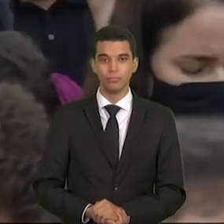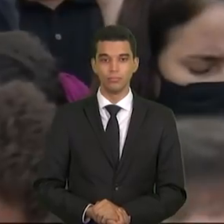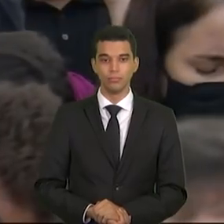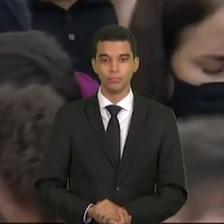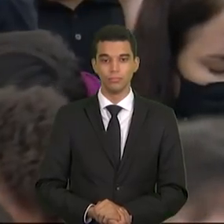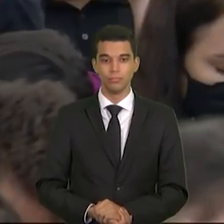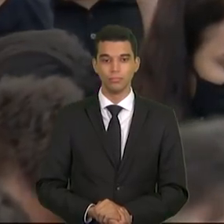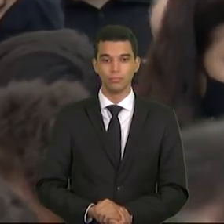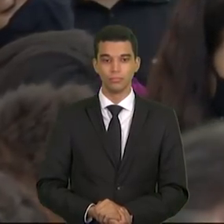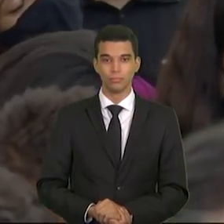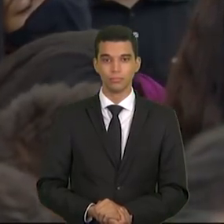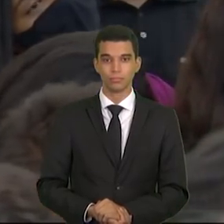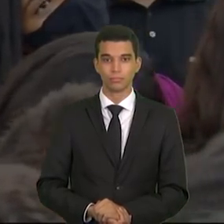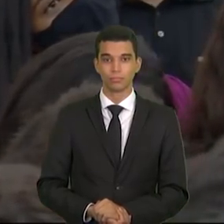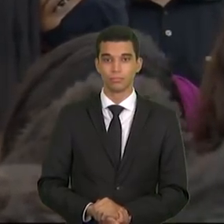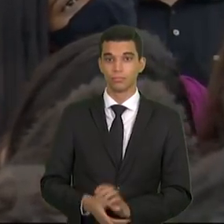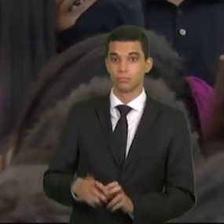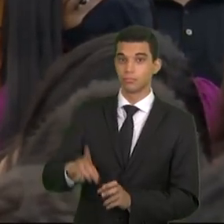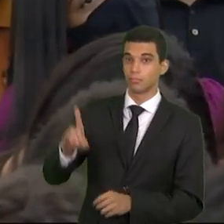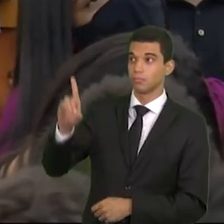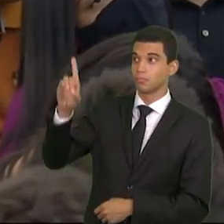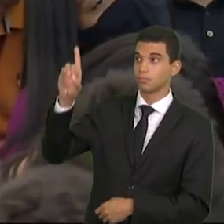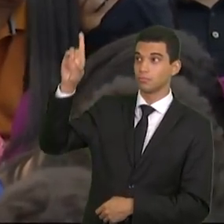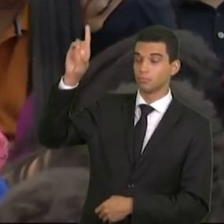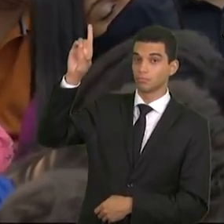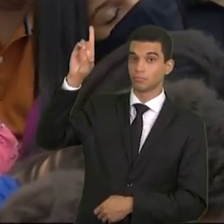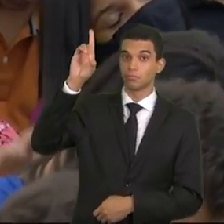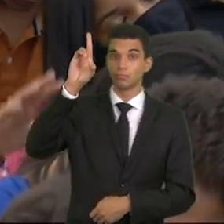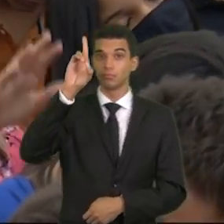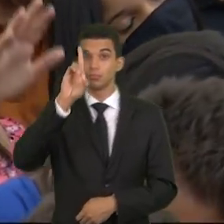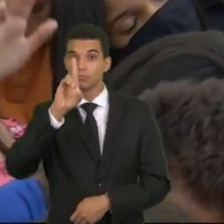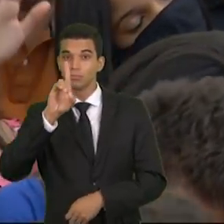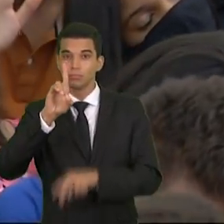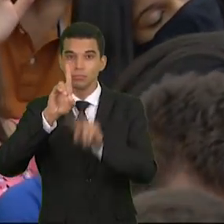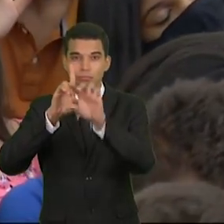O raio-x de Deus está passando aqui nesta hora.